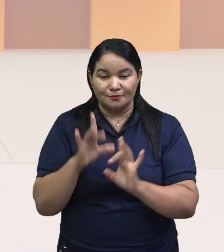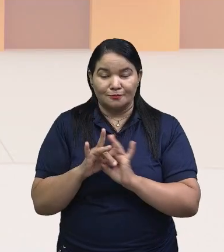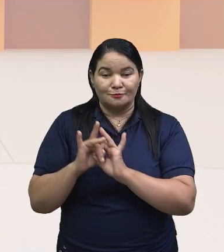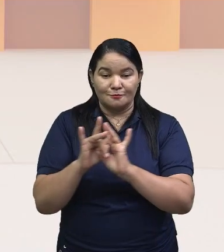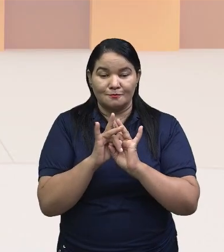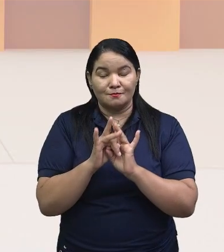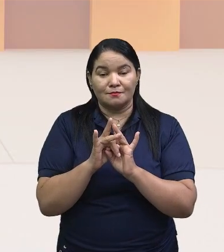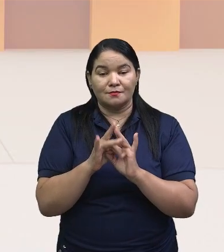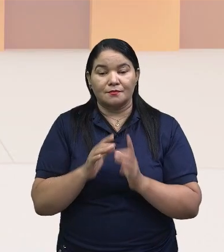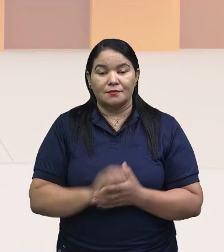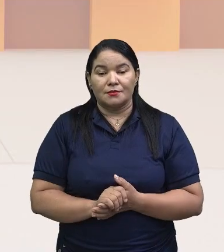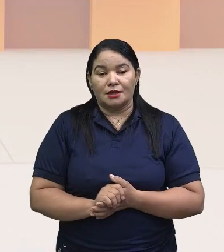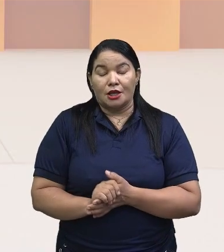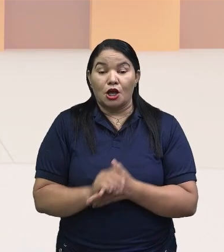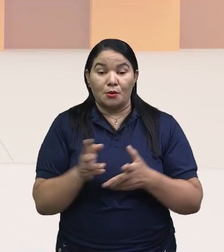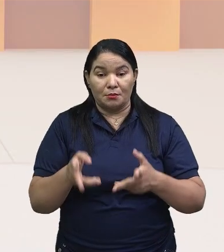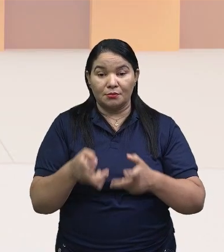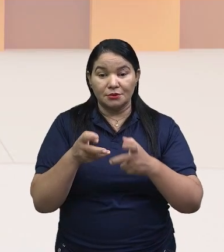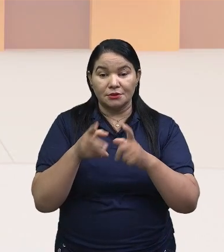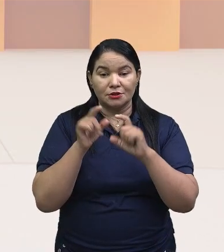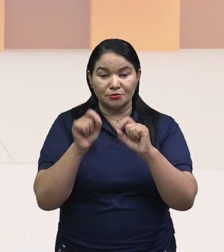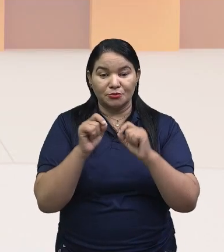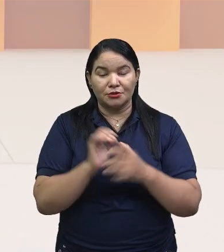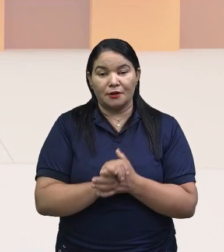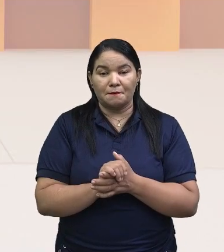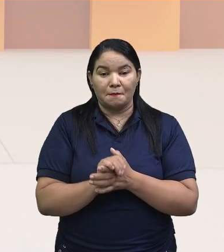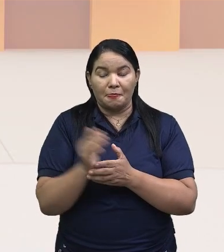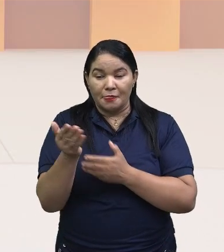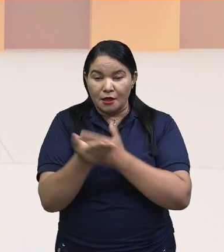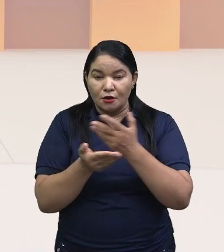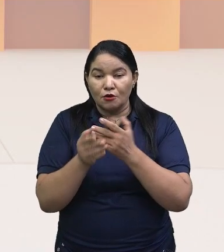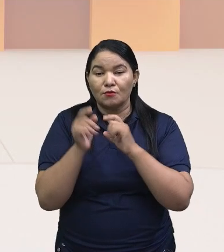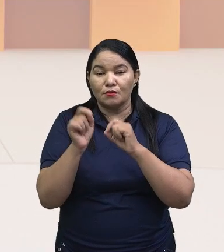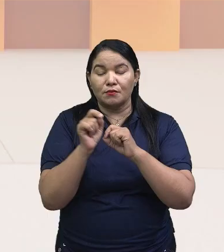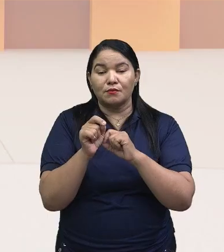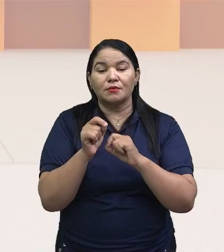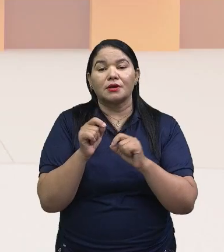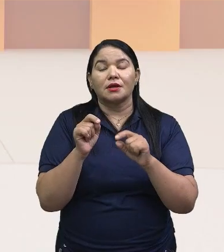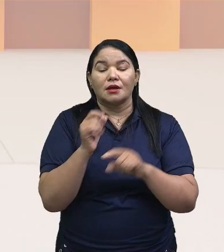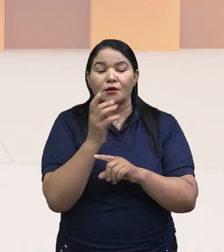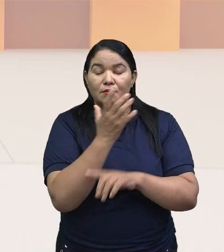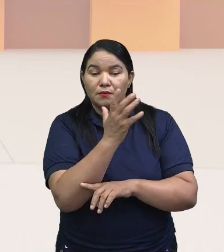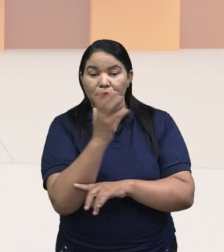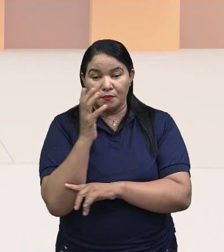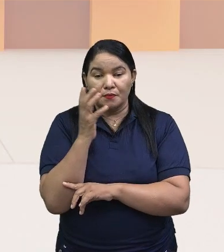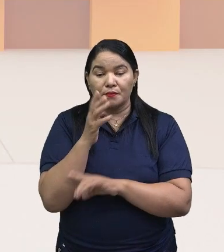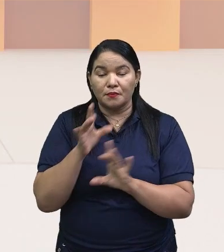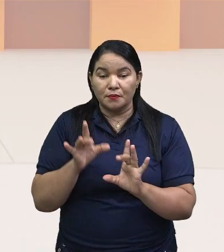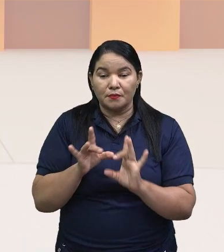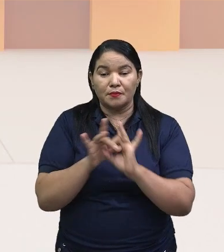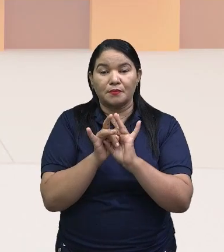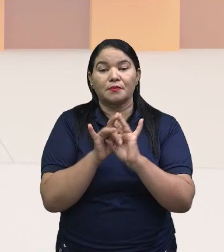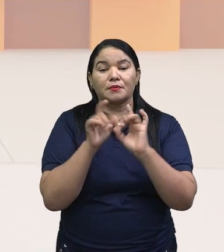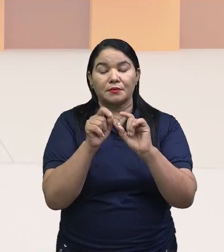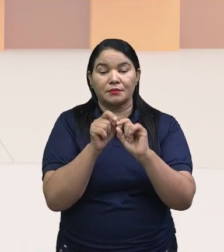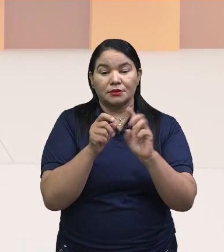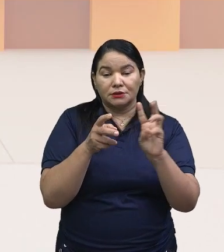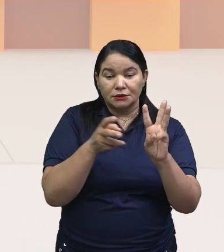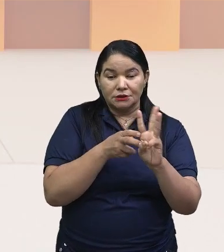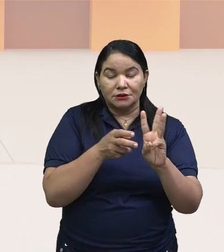a gente percebe uma dinâmica, uma cosmovisão que integra o indígena,